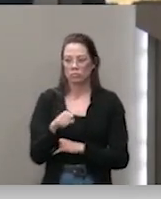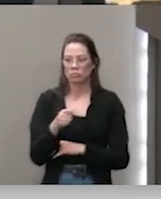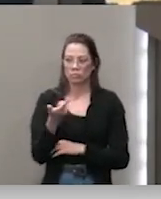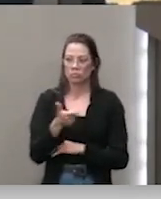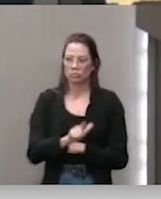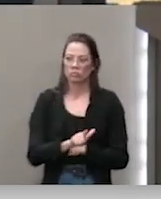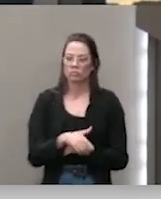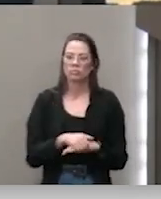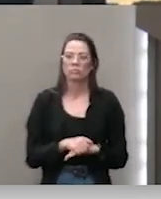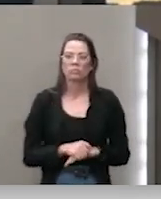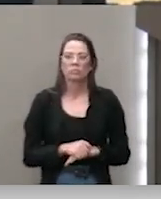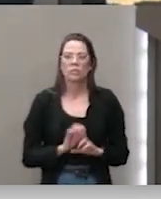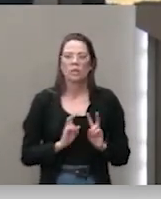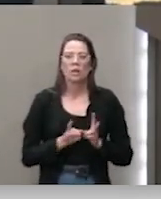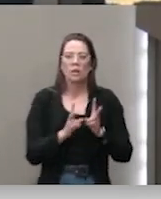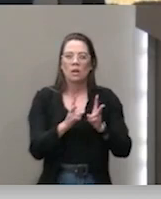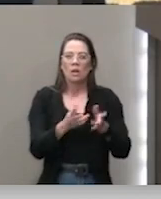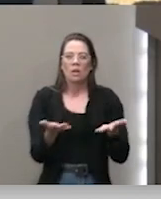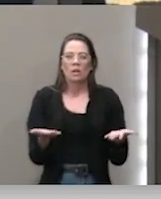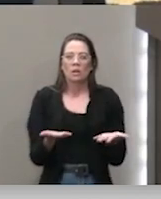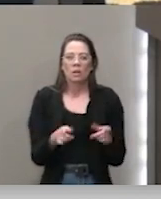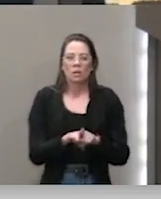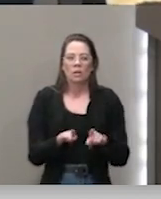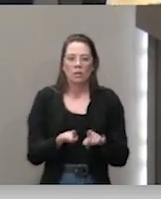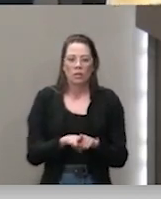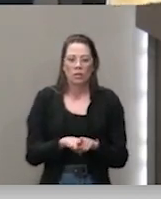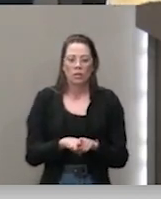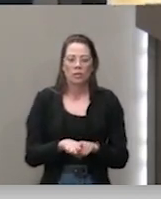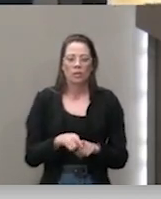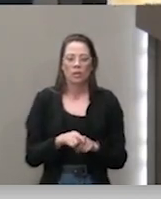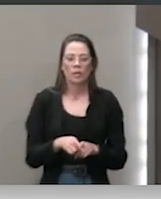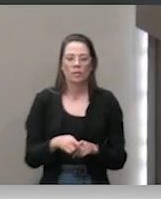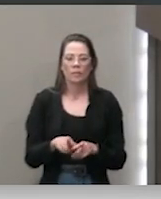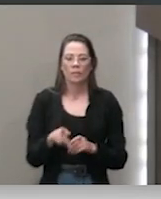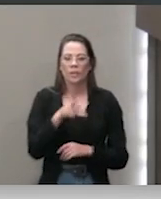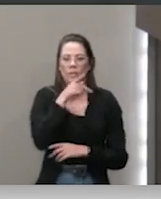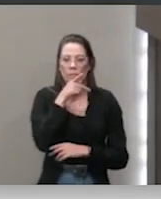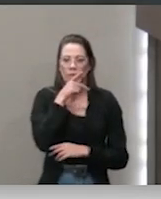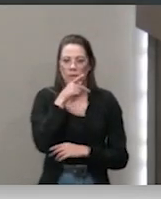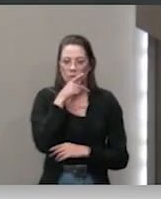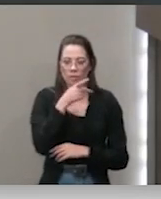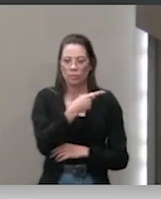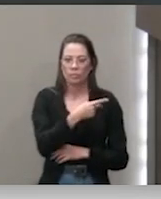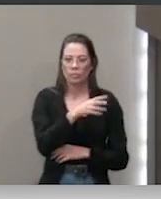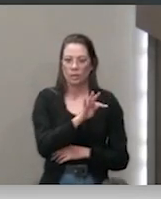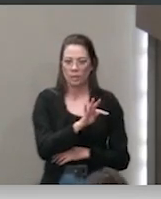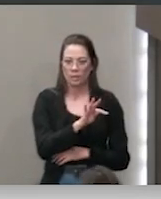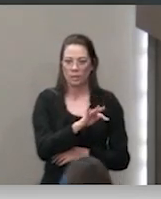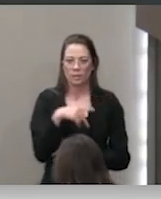uma vez. Dando continuidade, então, Partido dos Trabalhadores, Eva Valéria Lorenzato.